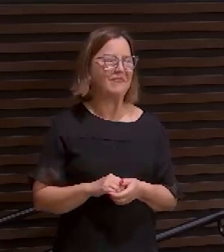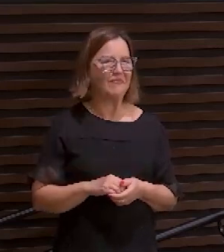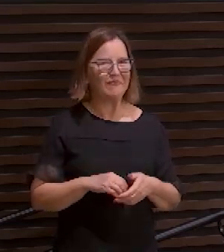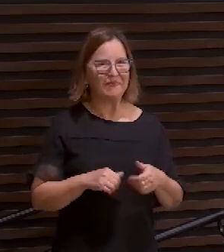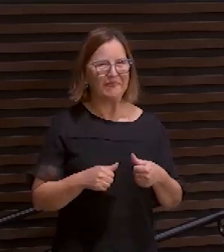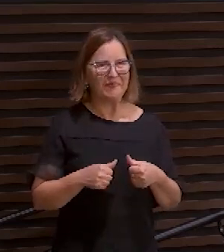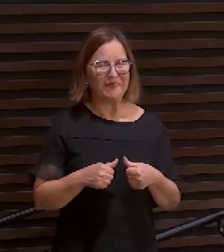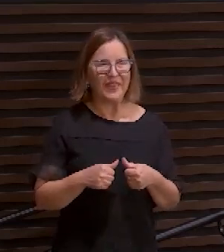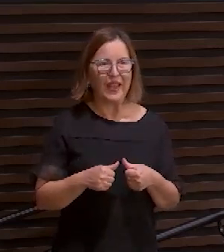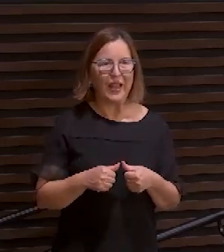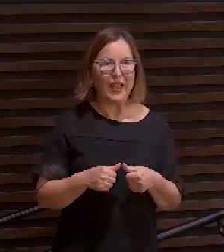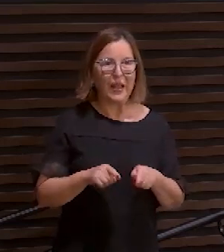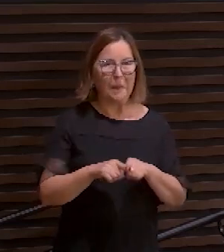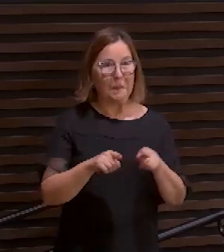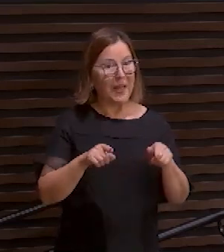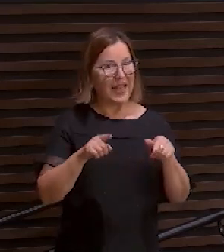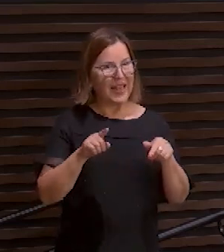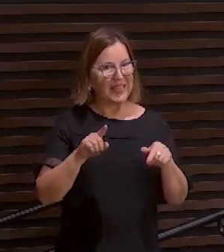crenças, não fé.